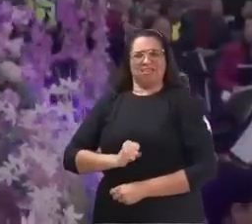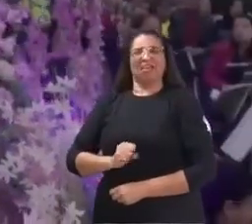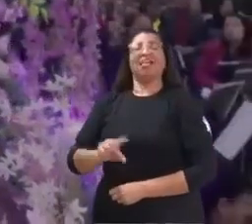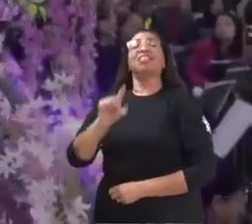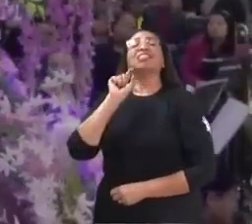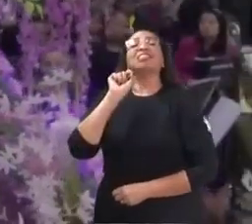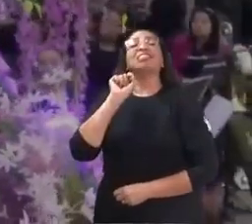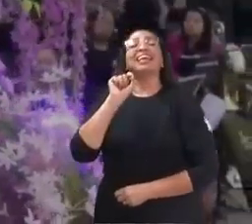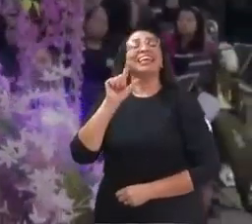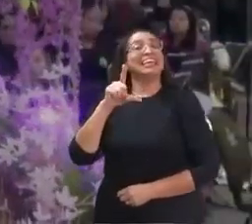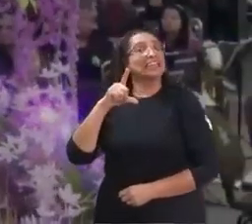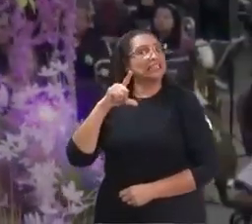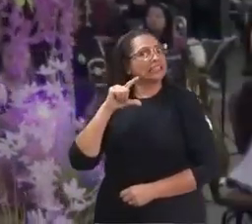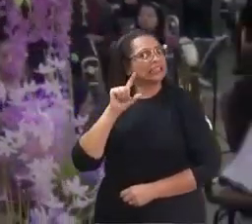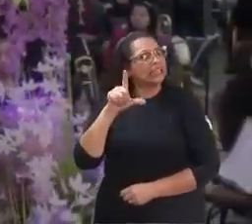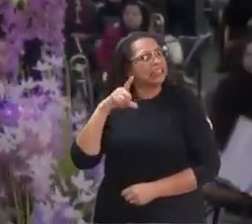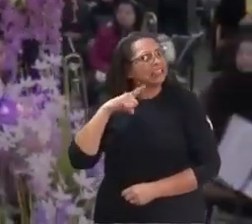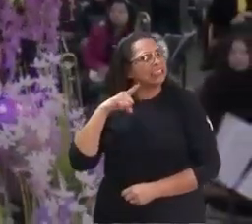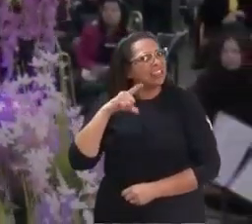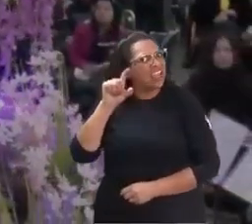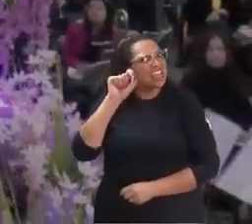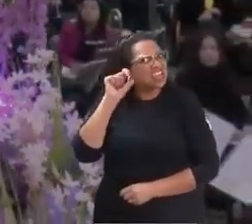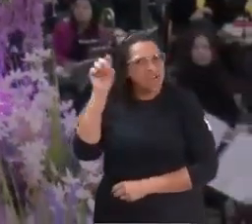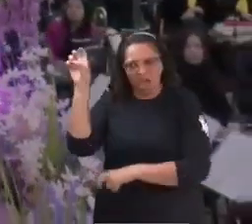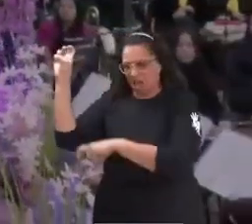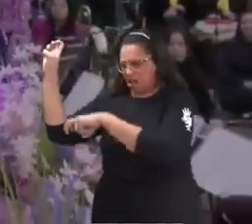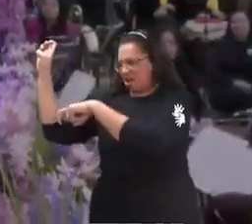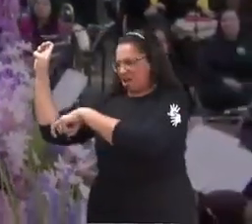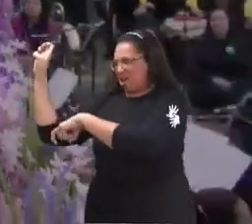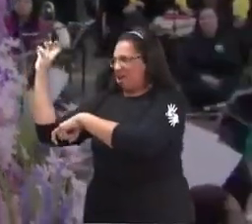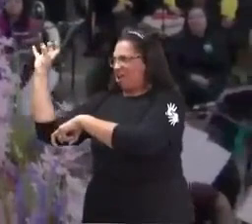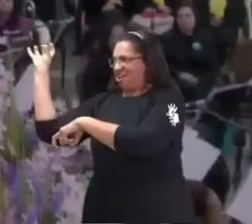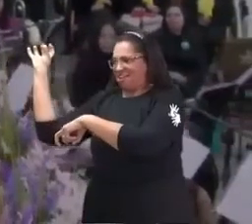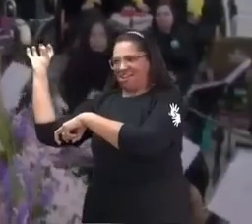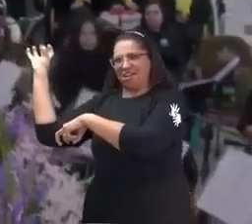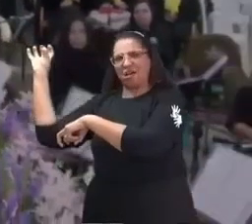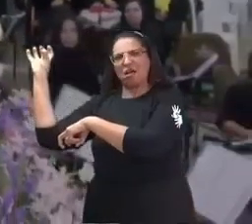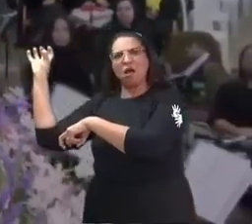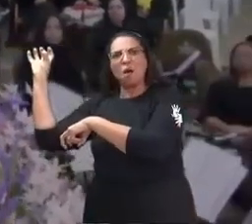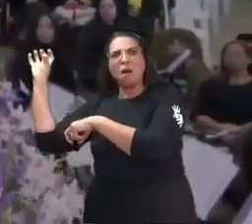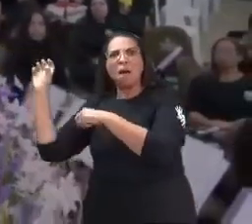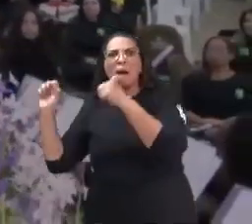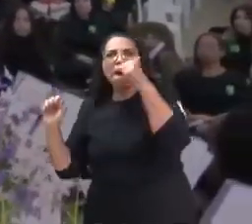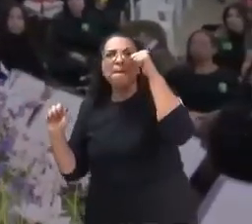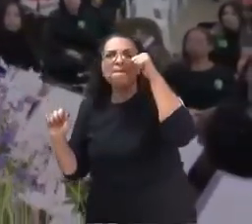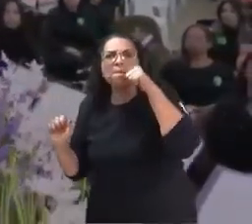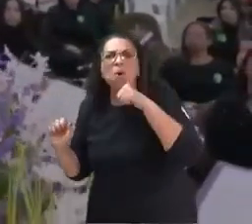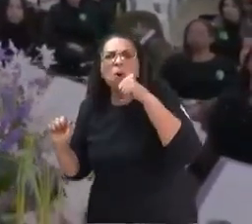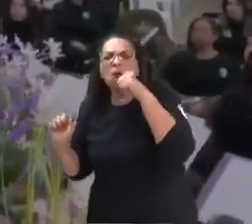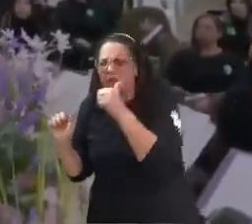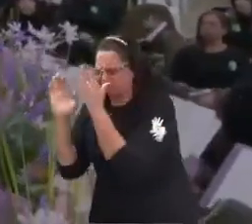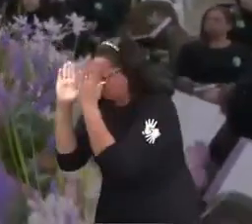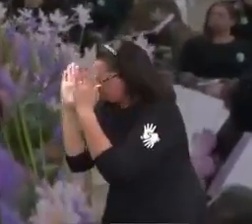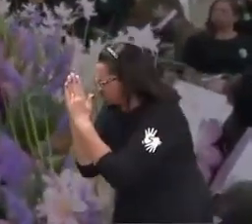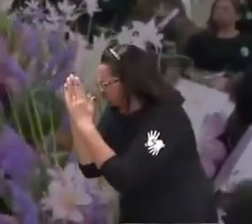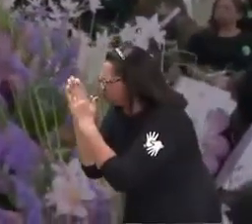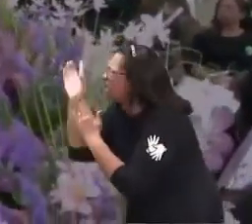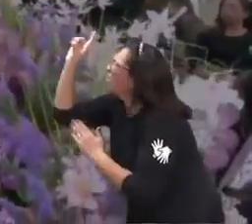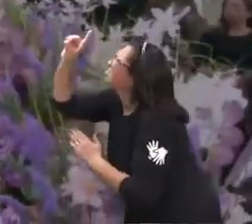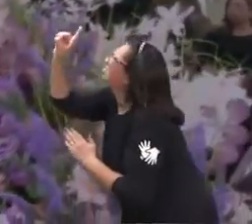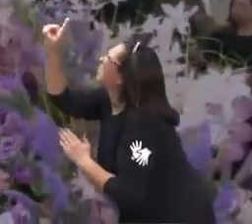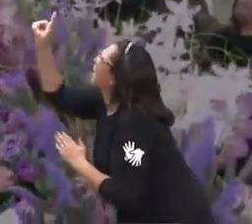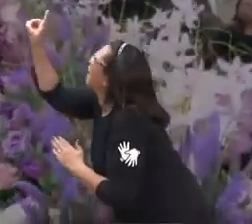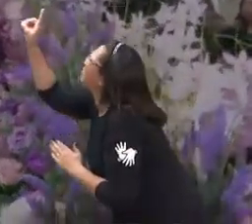mulher. De joelho ralado. Dizendo: eu não aceito. Desce Deus. Desce Deus. Desce.